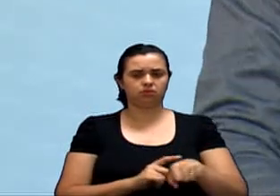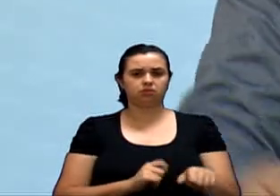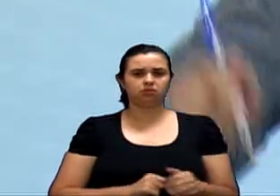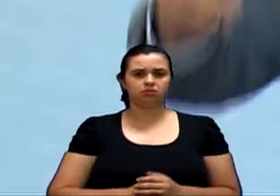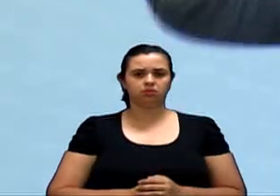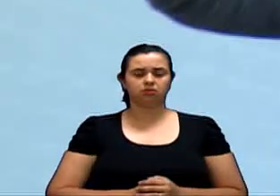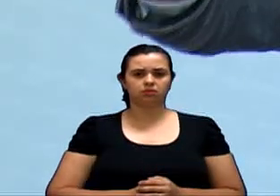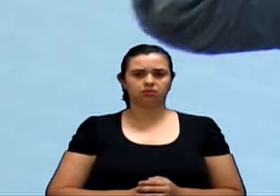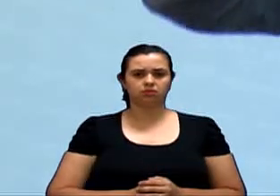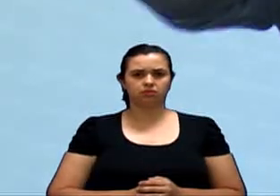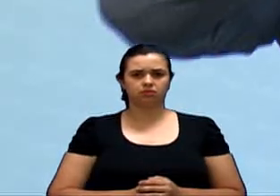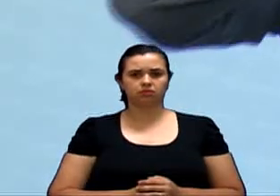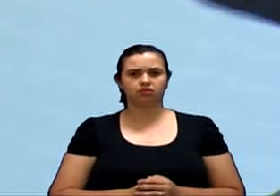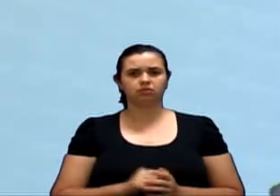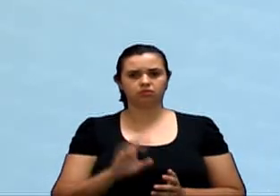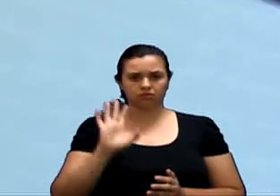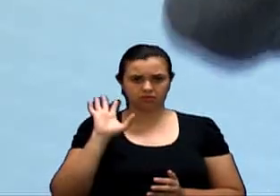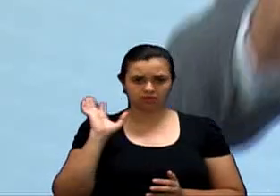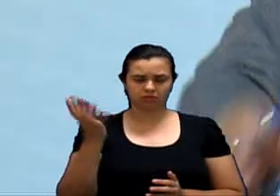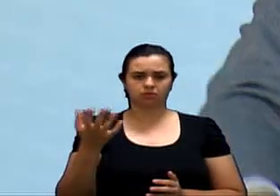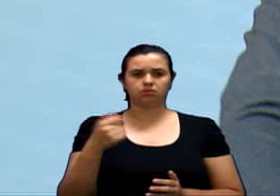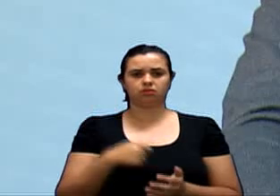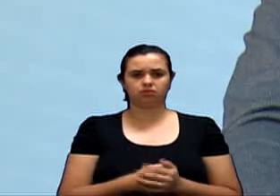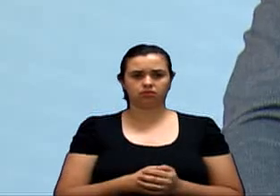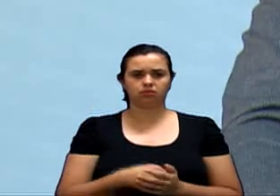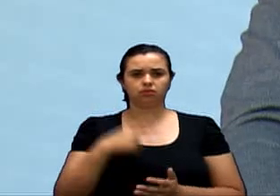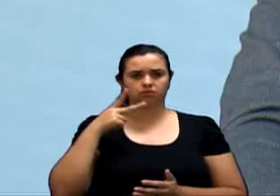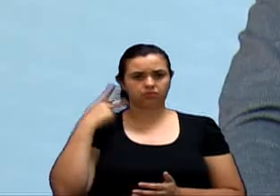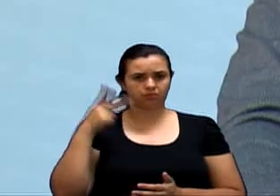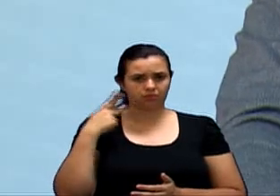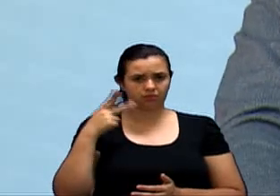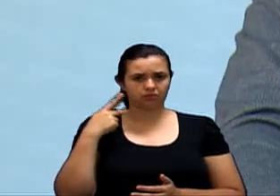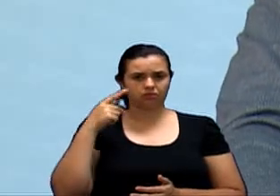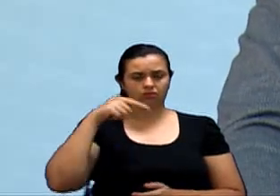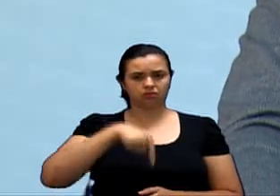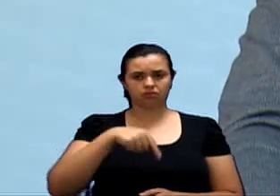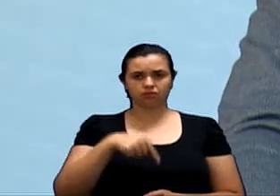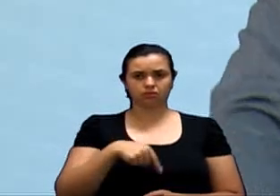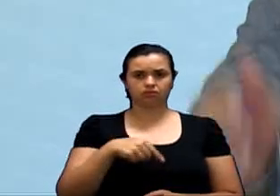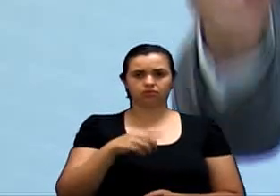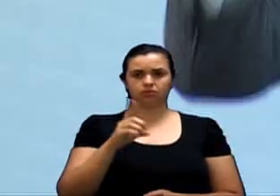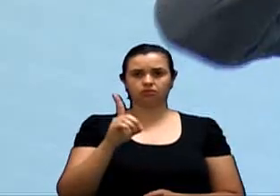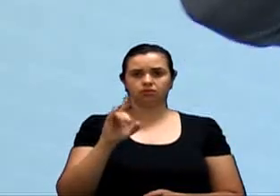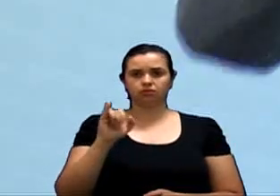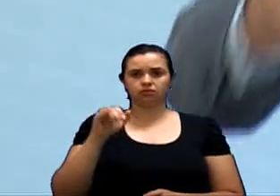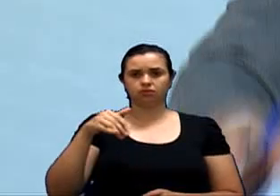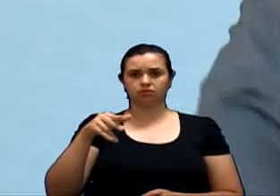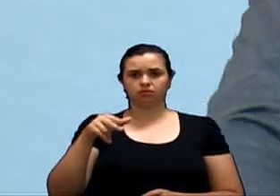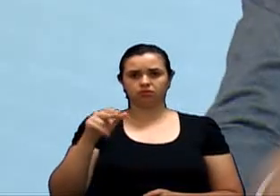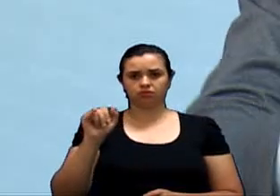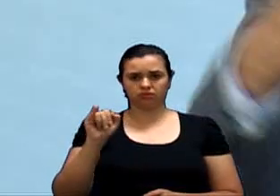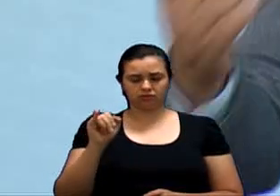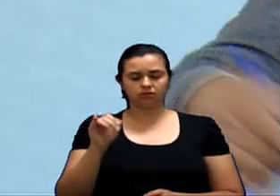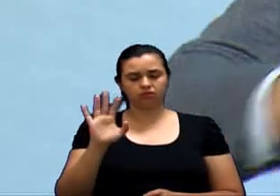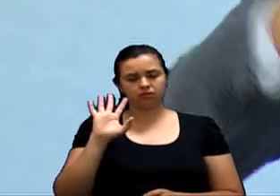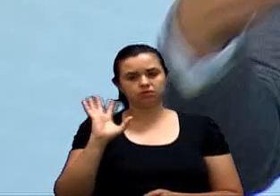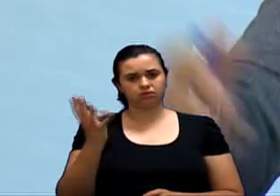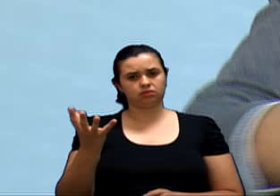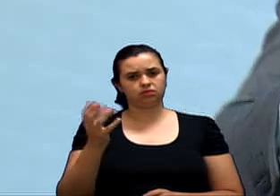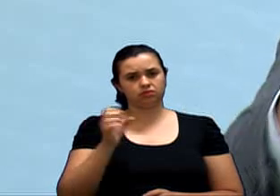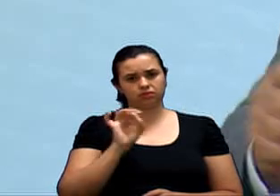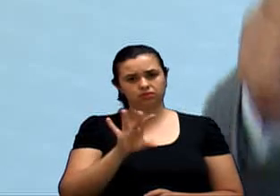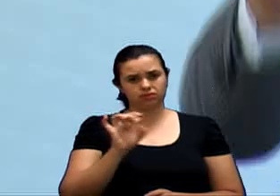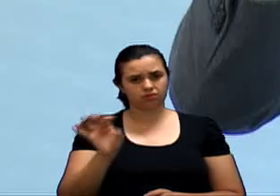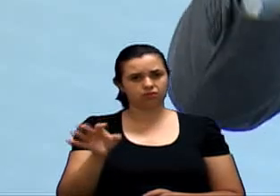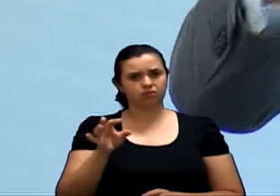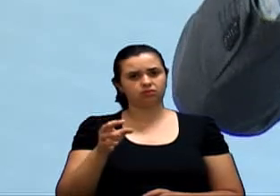fala, então, como aconteceu, como o senhor falou, a parte política da coisa aqui, vereador Fernando Dini. Dini, como o senhor falou agora, né, só discurso político